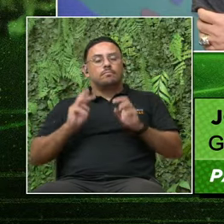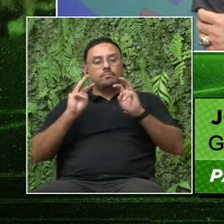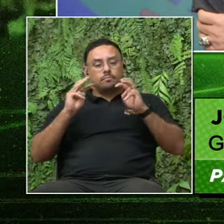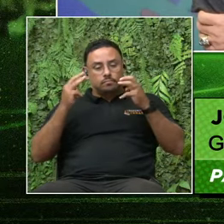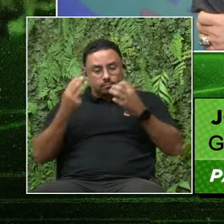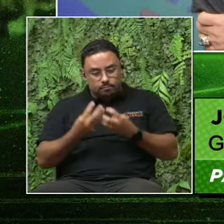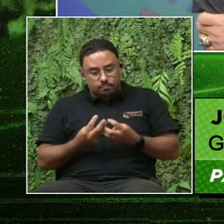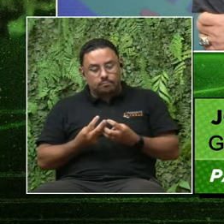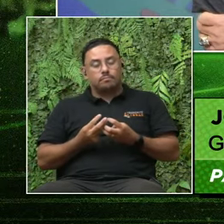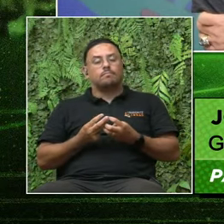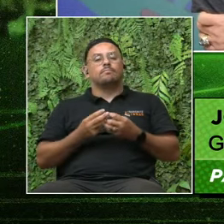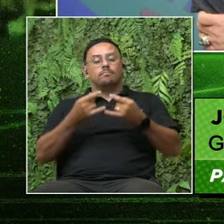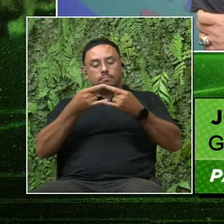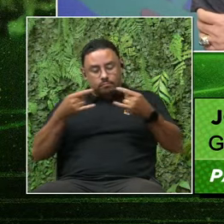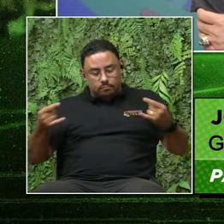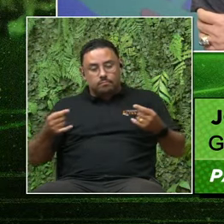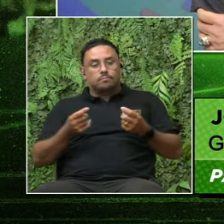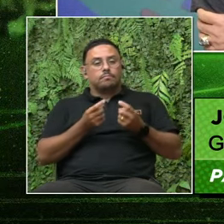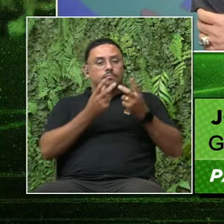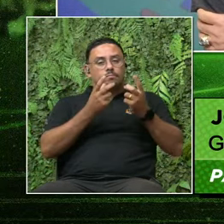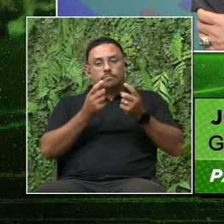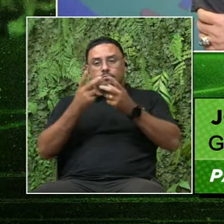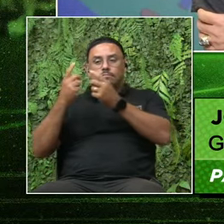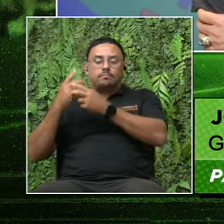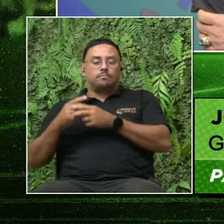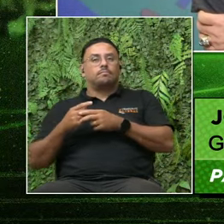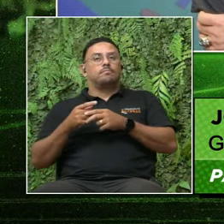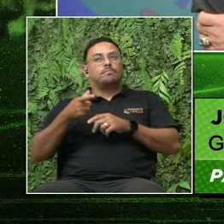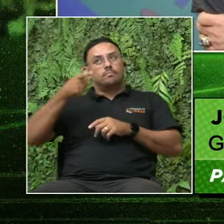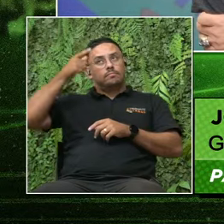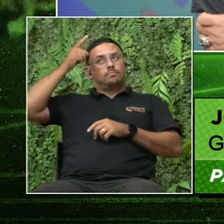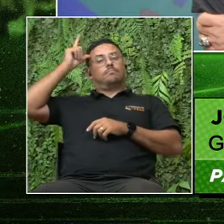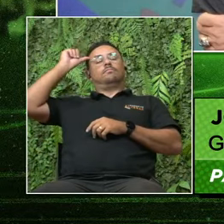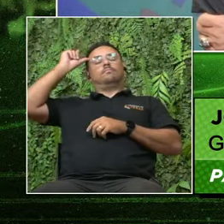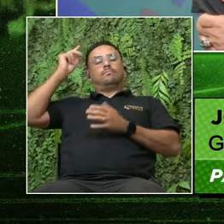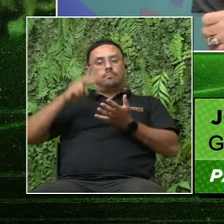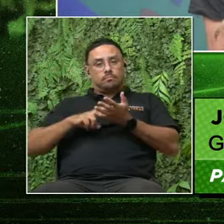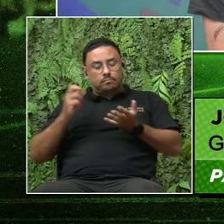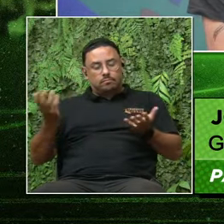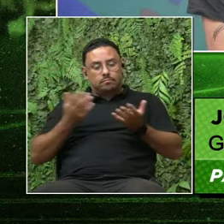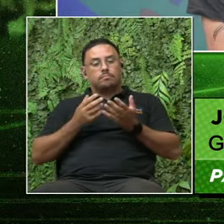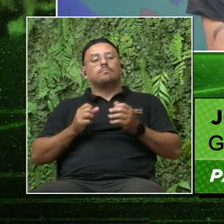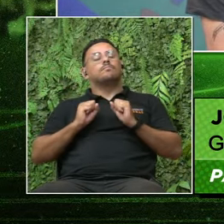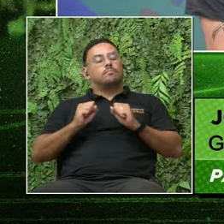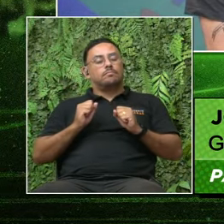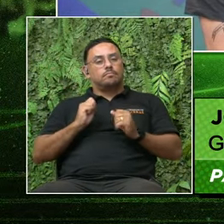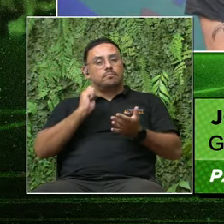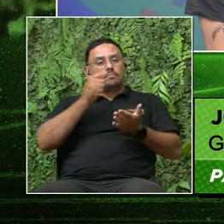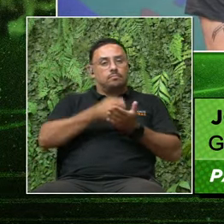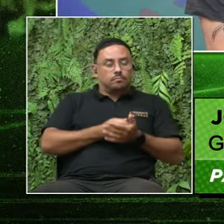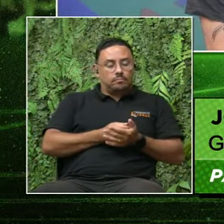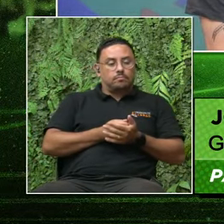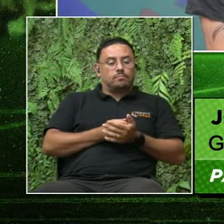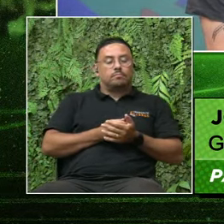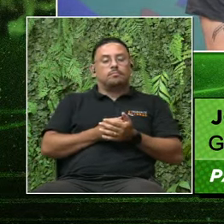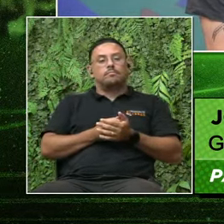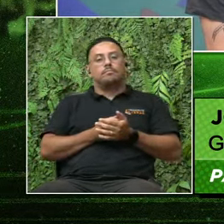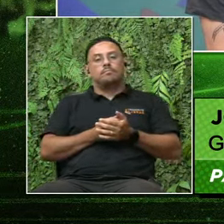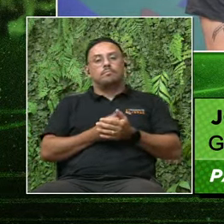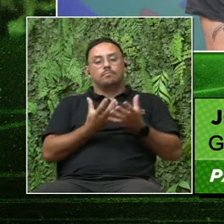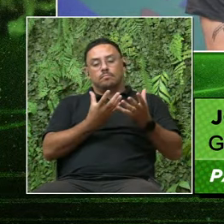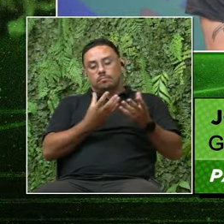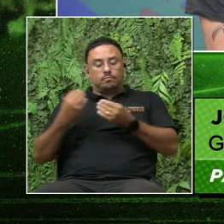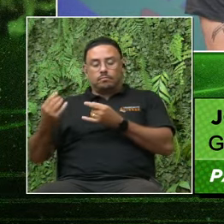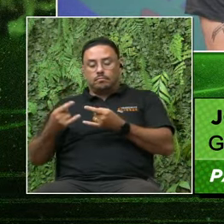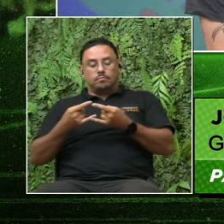MRV os ingressos estão sendo vendidos desde ontem cedo e a galera já Pode garantir inclusive o pacote de ingressos para os